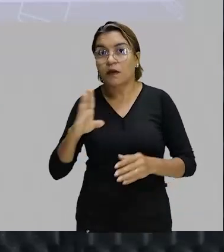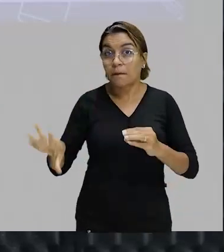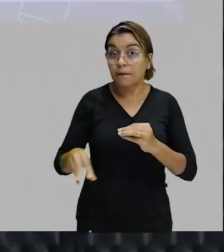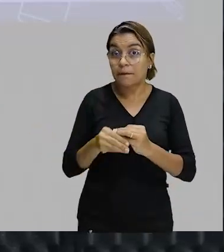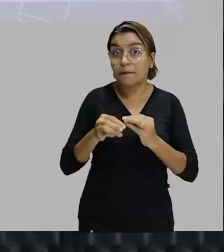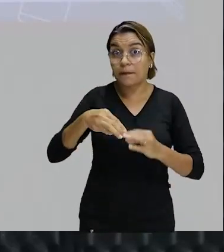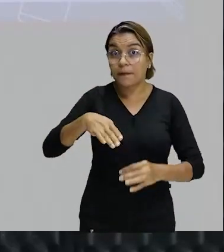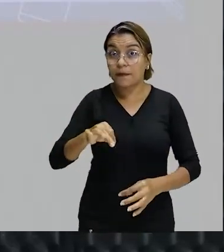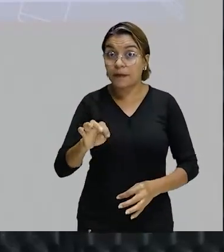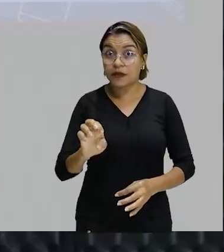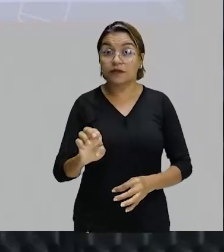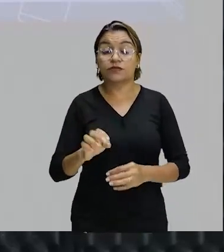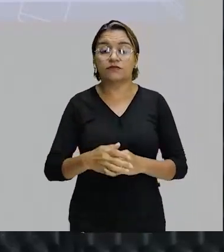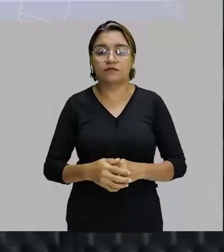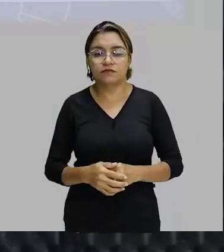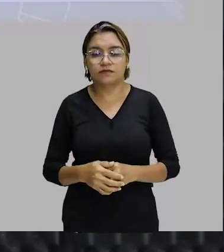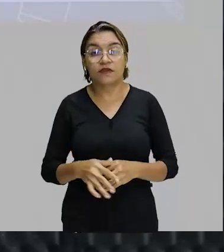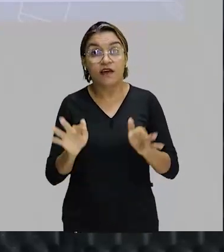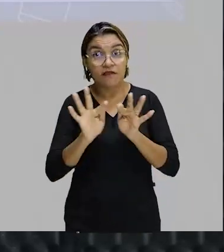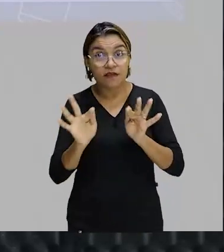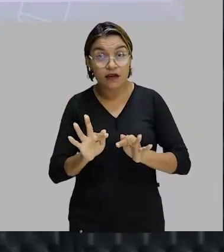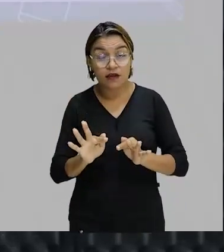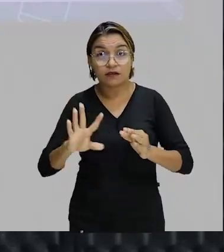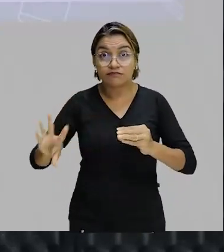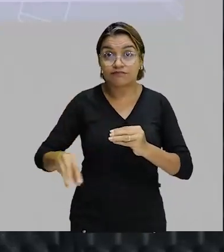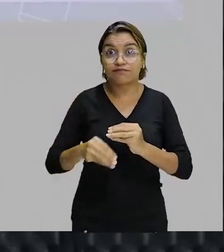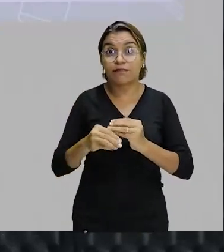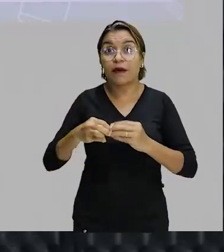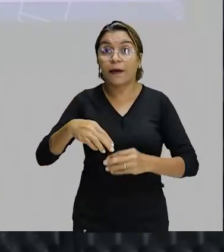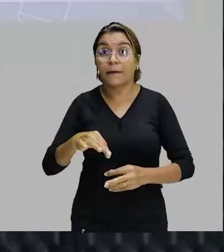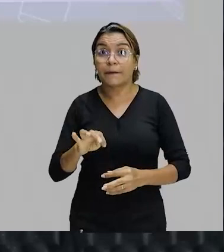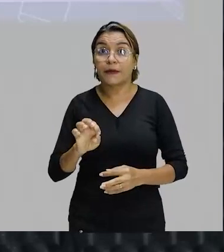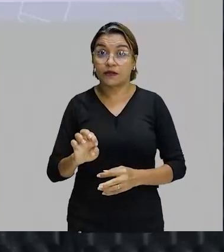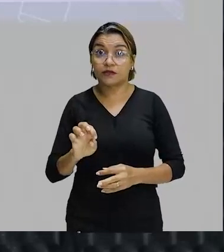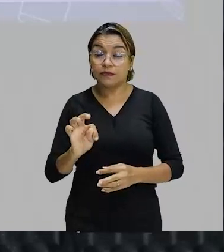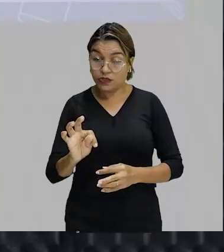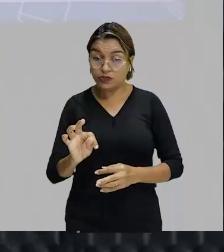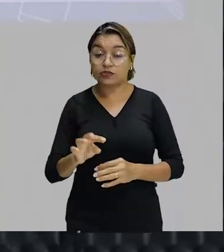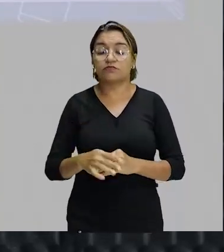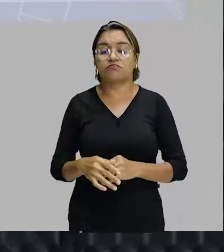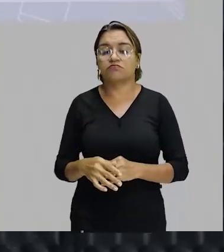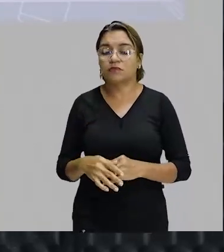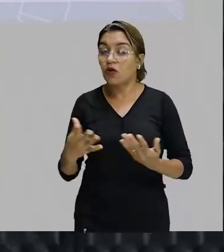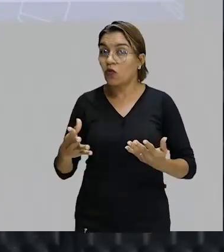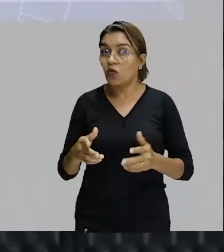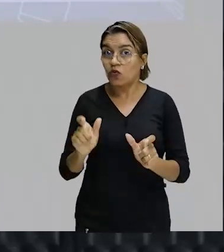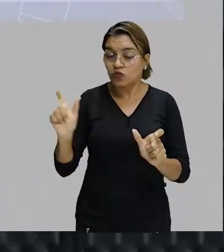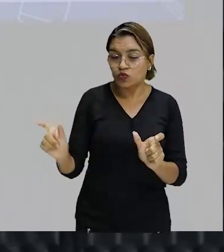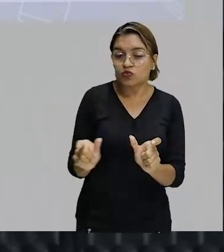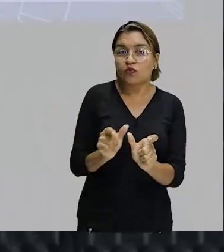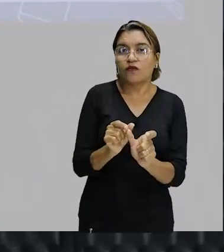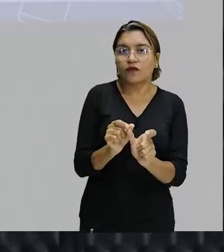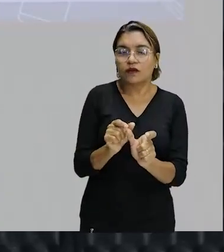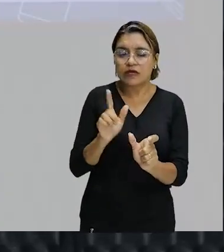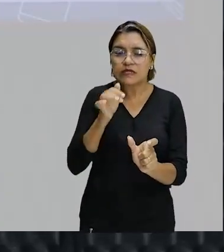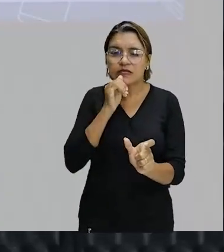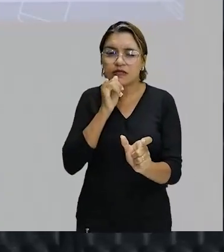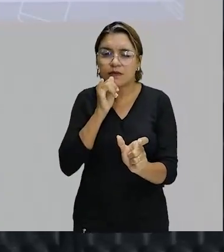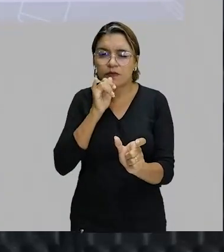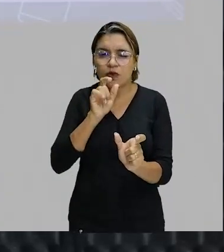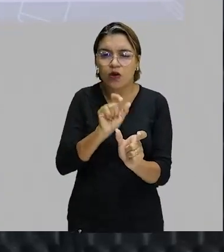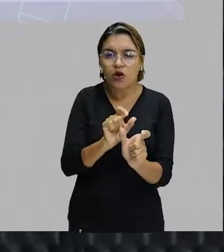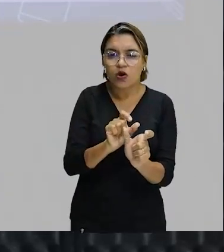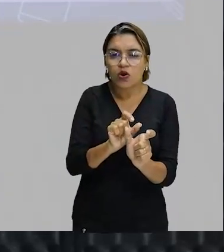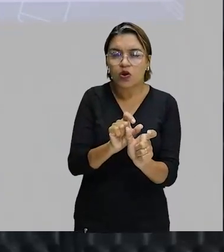Happily, felizmente. Então, vocês percebem que todos esses sufixos que terminam, essas palavras que terminam com o mesmo sufixo, elas